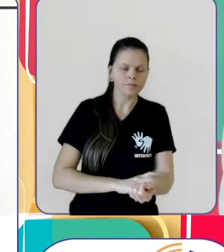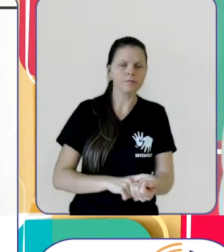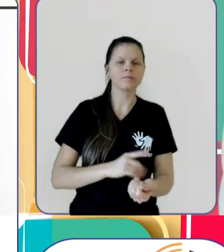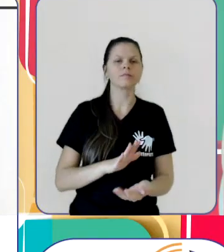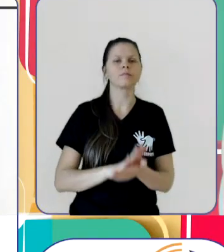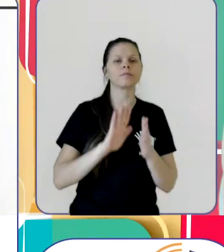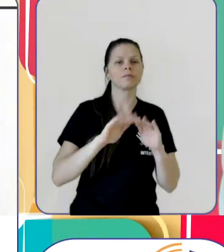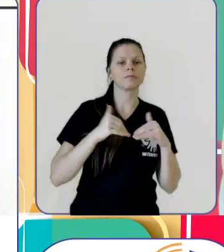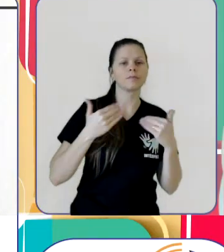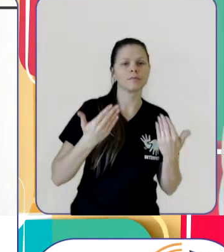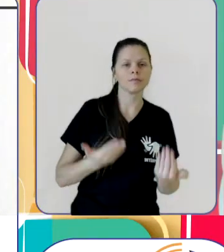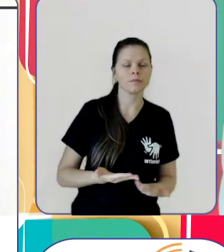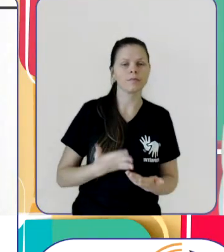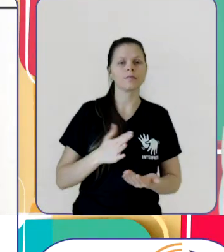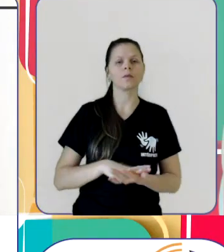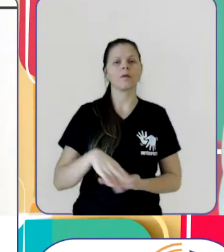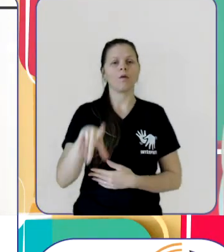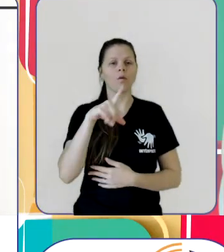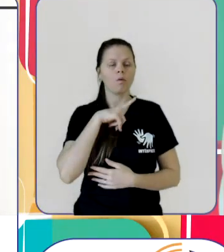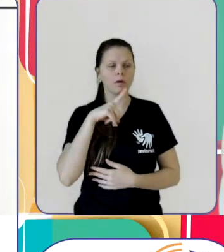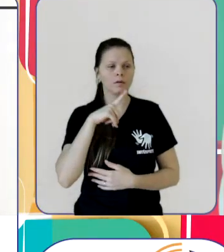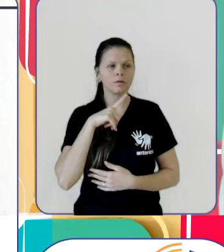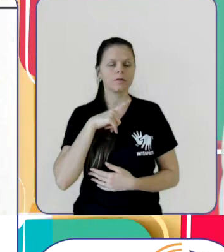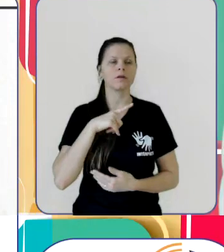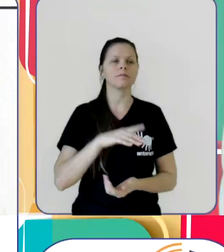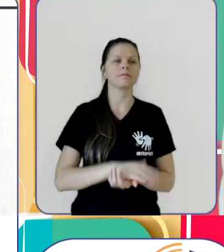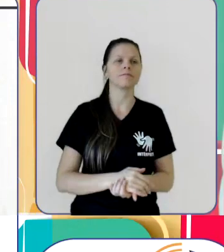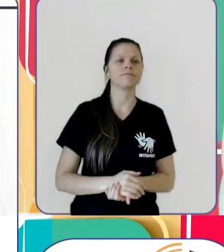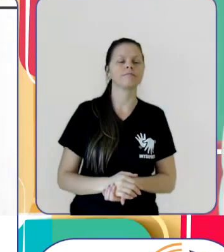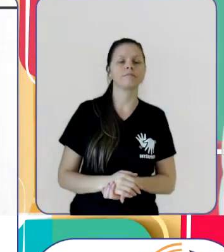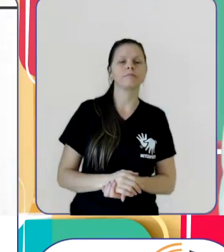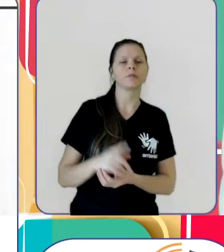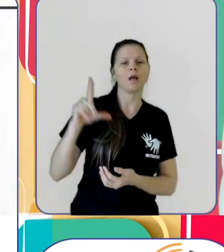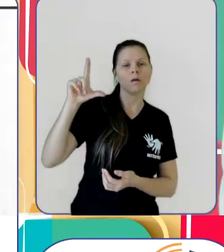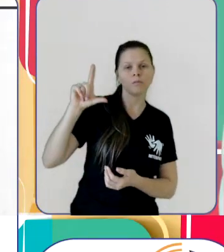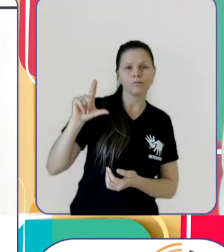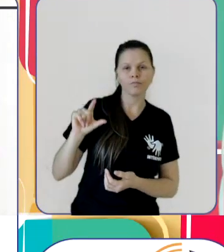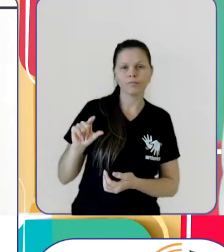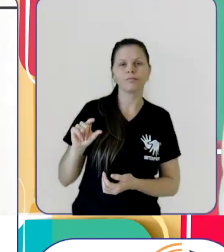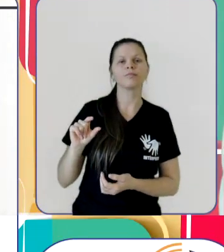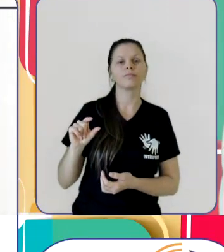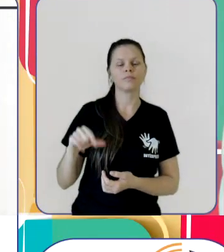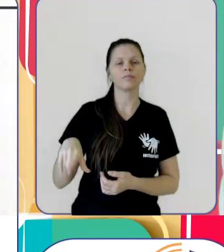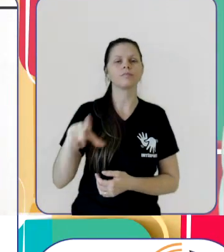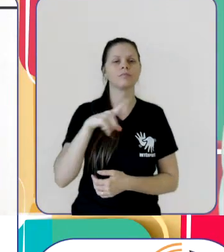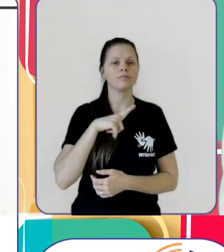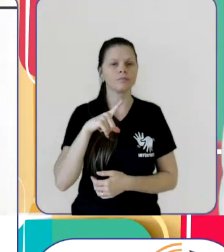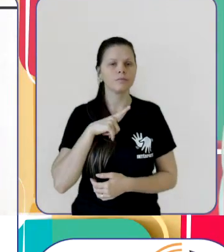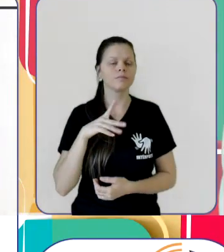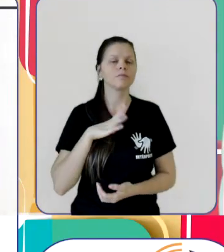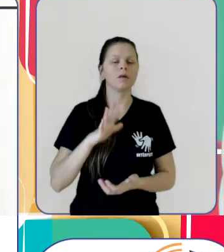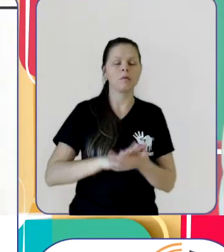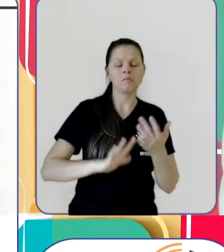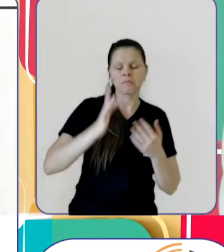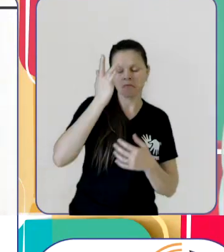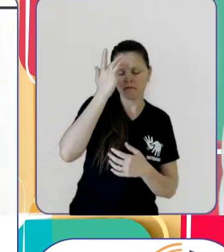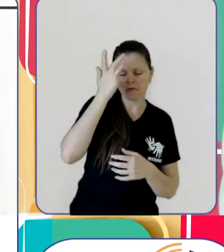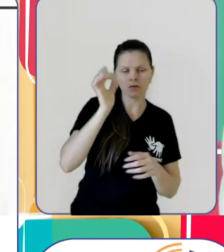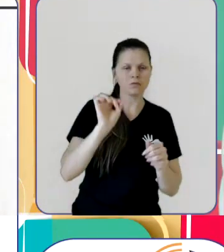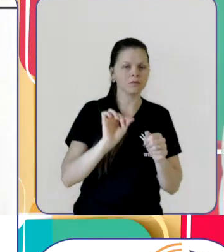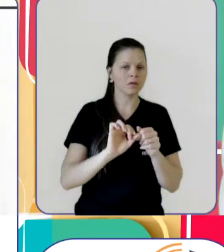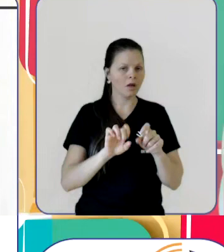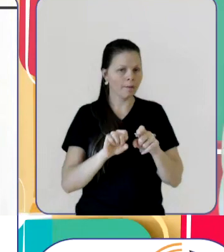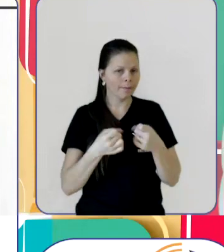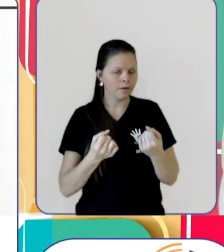tem baixa quantidade de cálcio nos nossos ossos, a tendência deles é serem mais fragilizados, quebrarem com mais facilidade. Então,